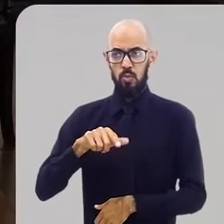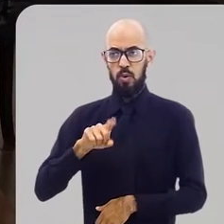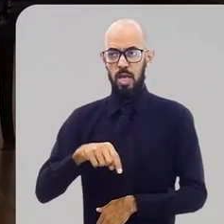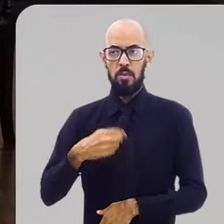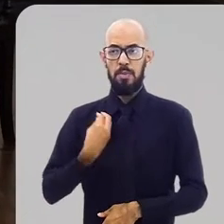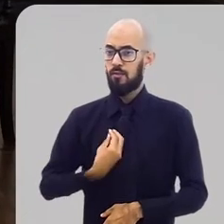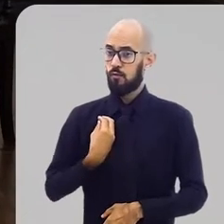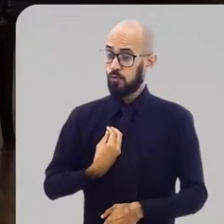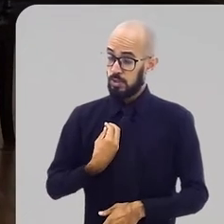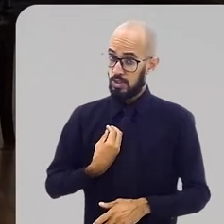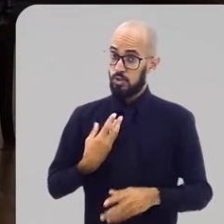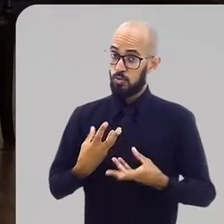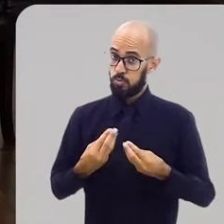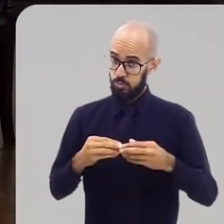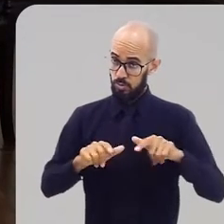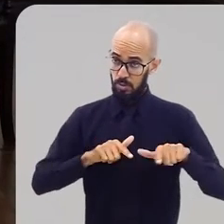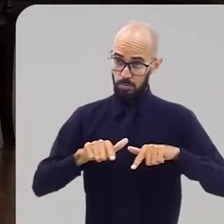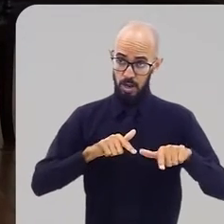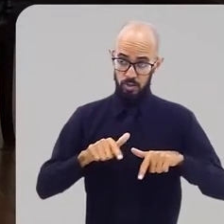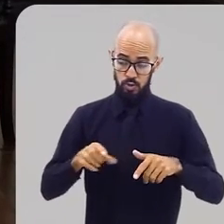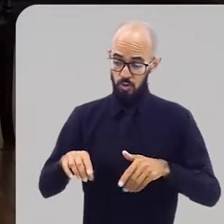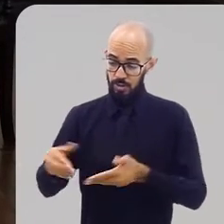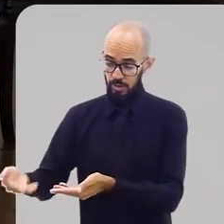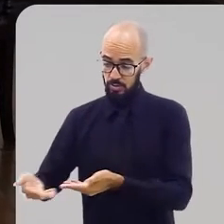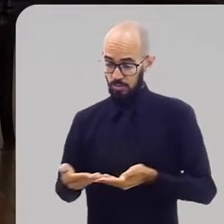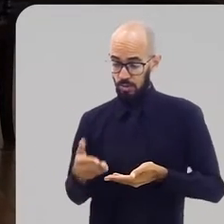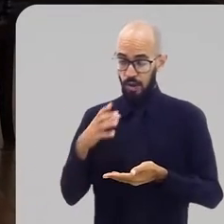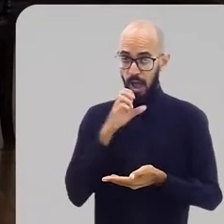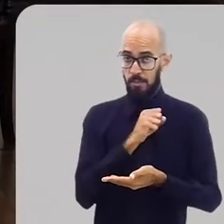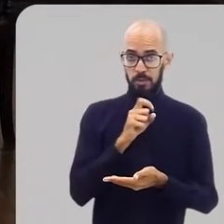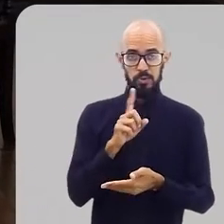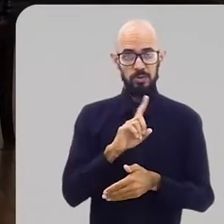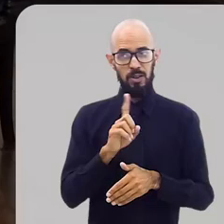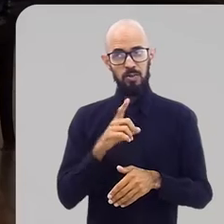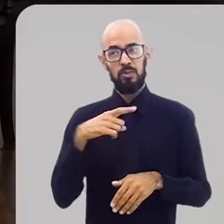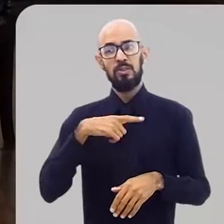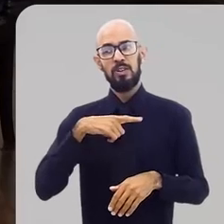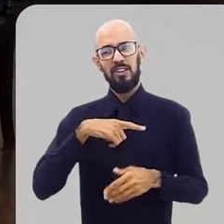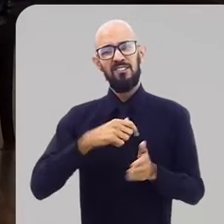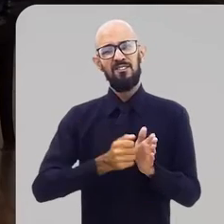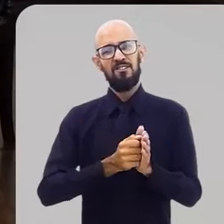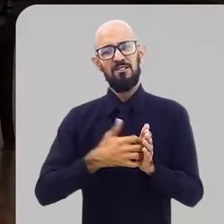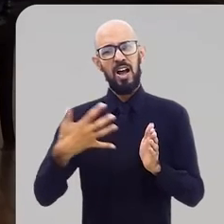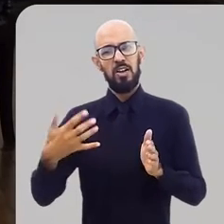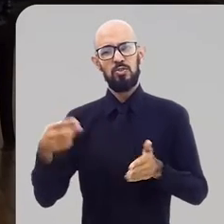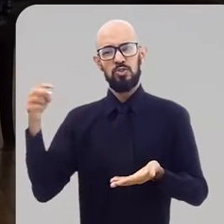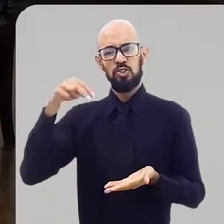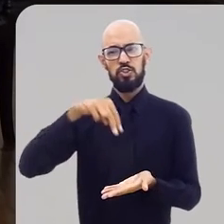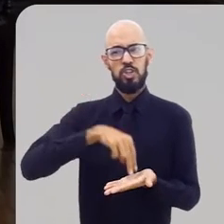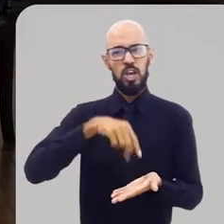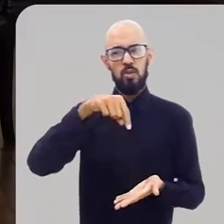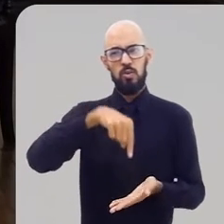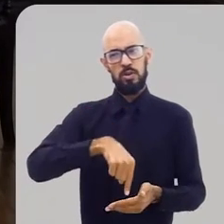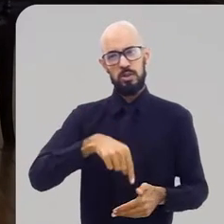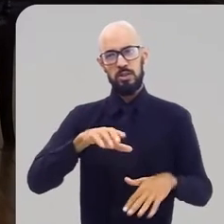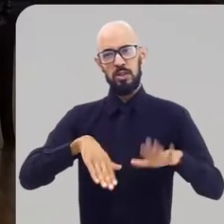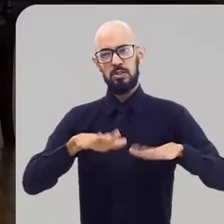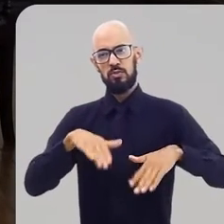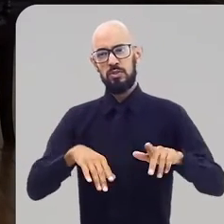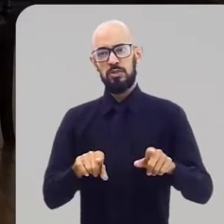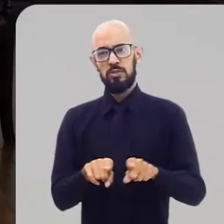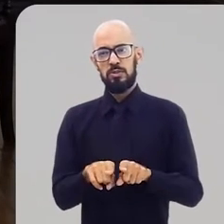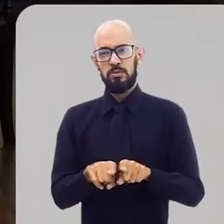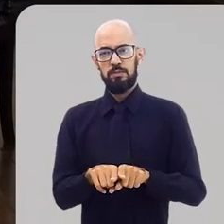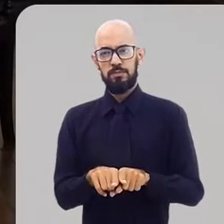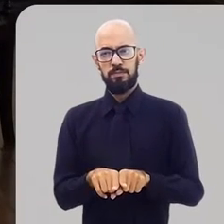ela que não é apenas aquele atendimento fechou a porta acabou não muitos que aqui chegam e